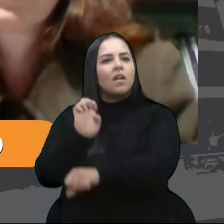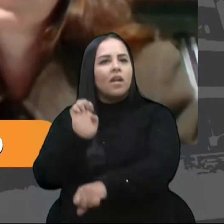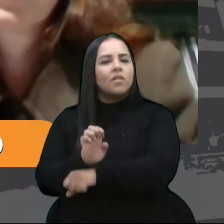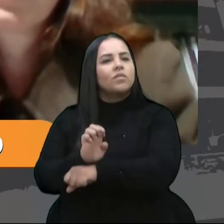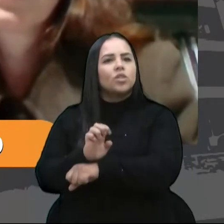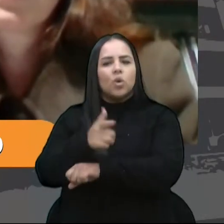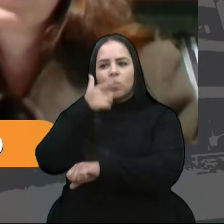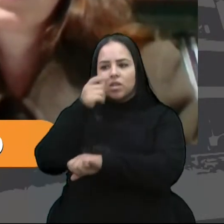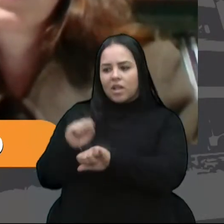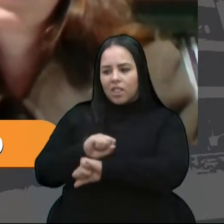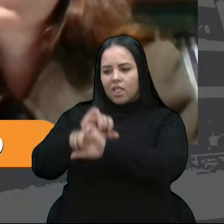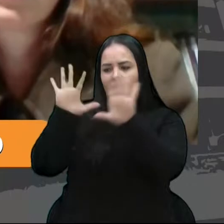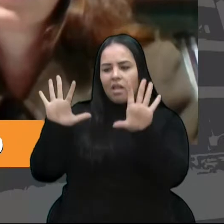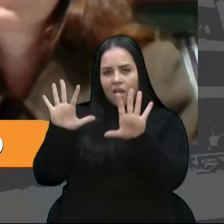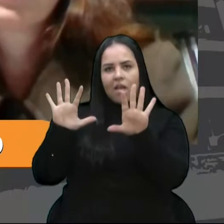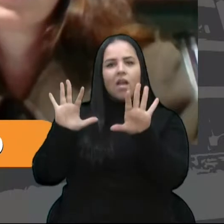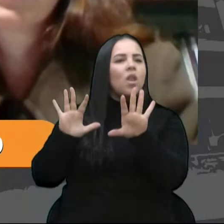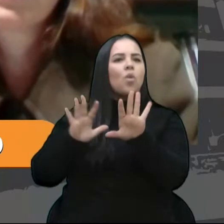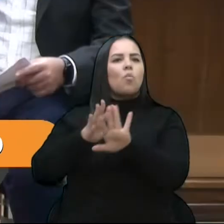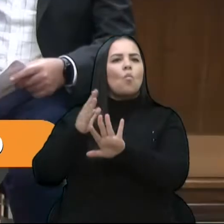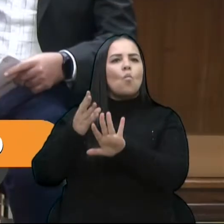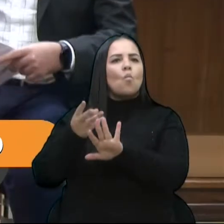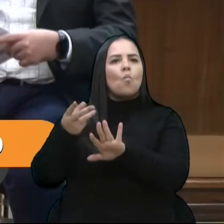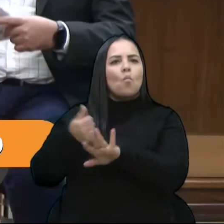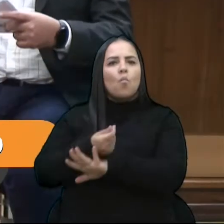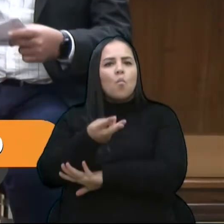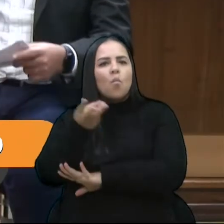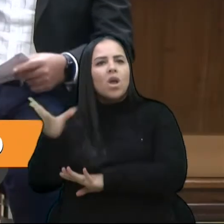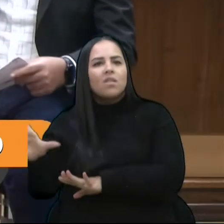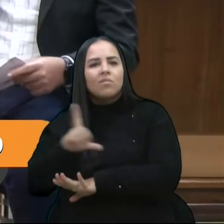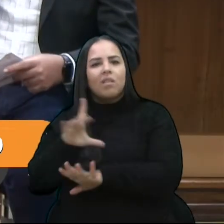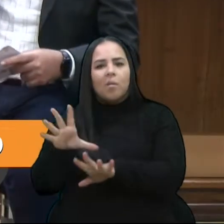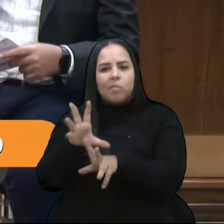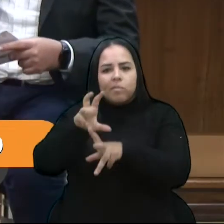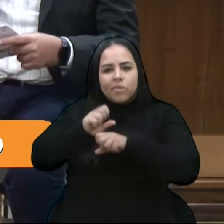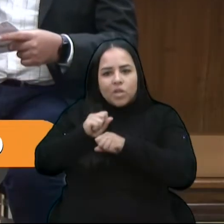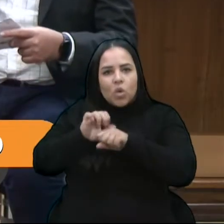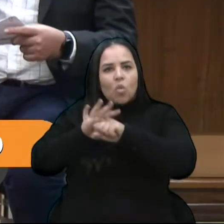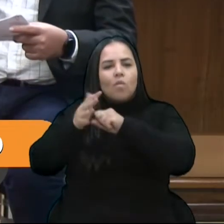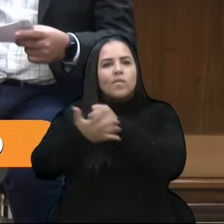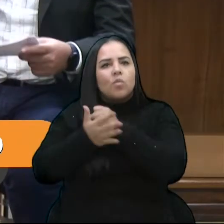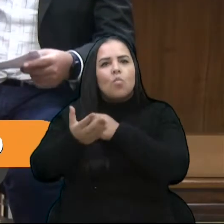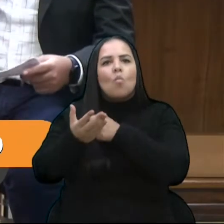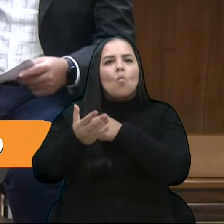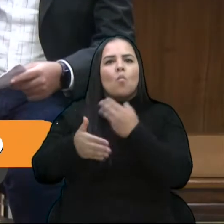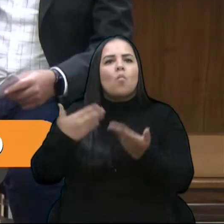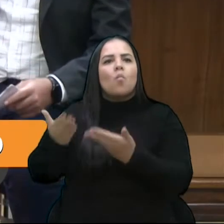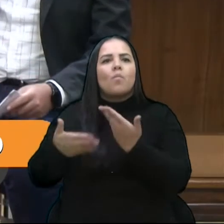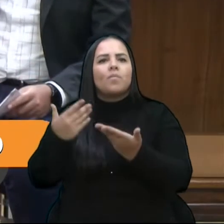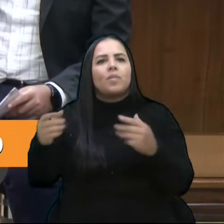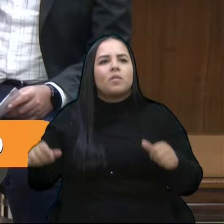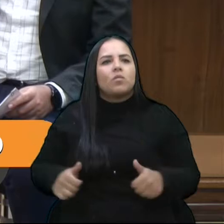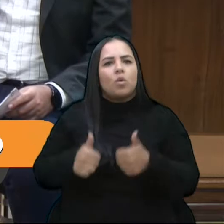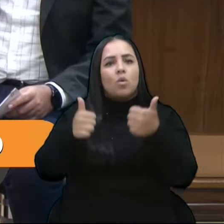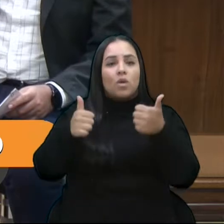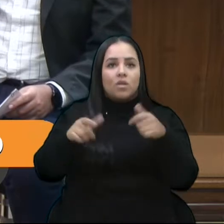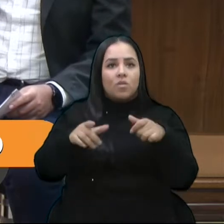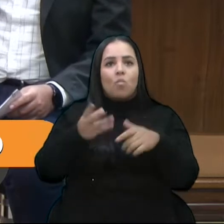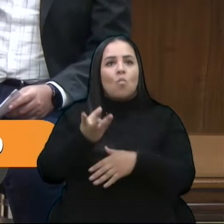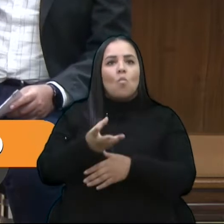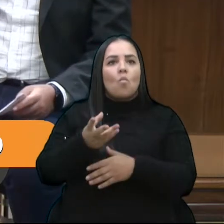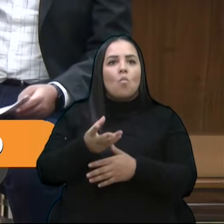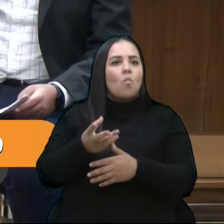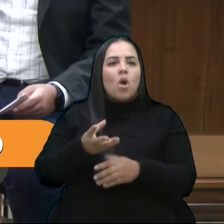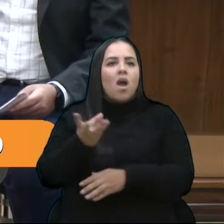clarear exatamente quantos eram infectados, recuperados e mortos por conta